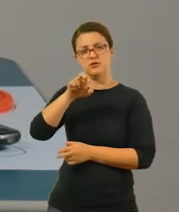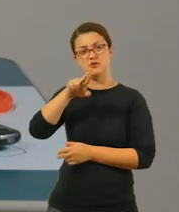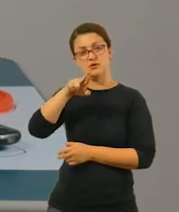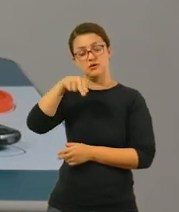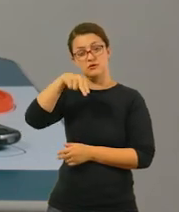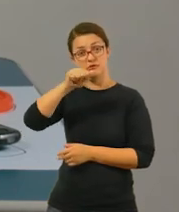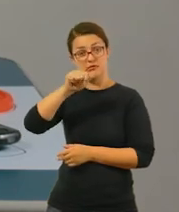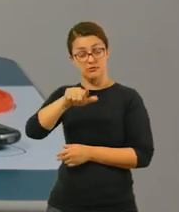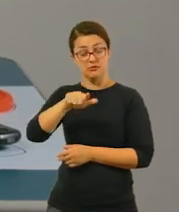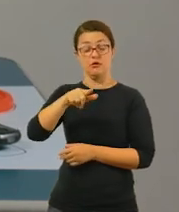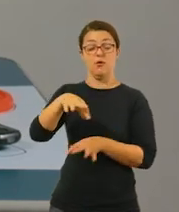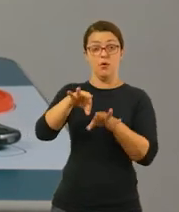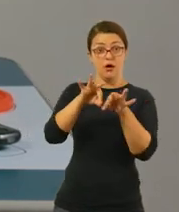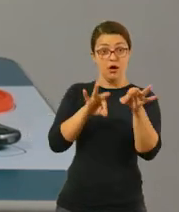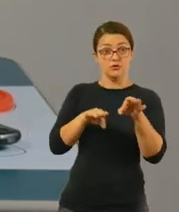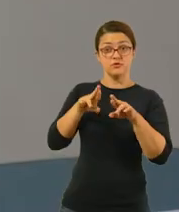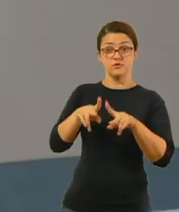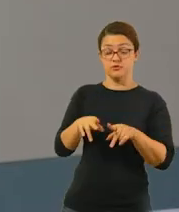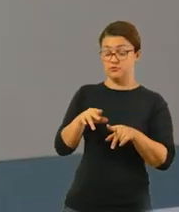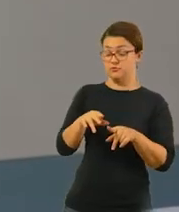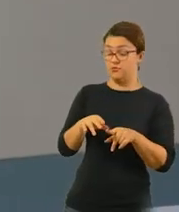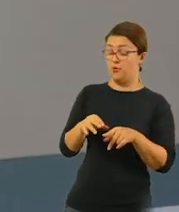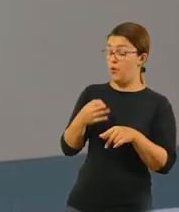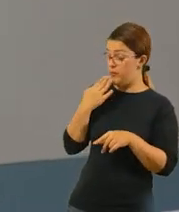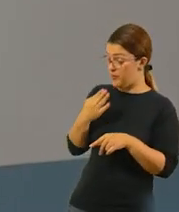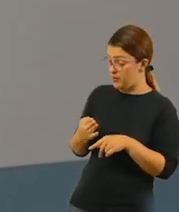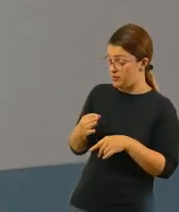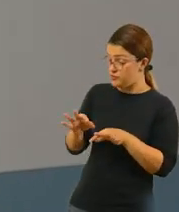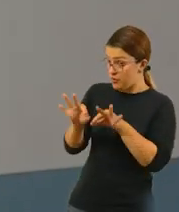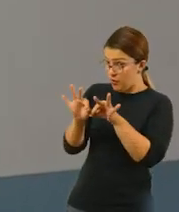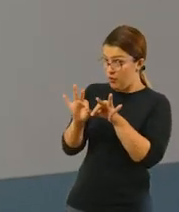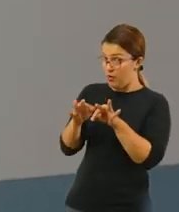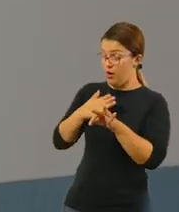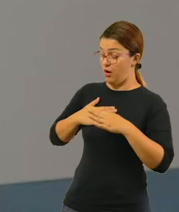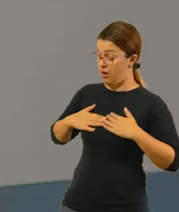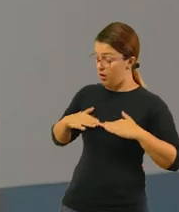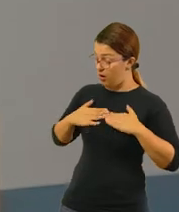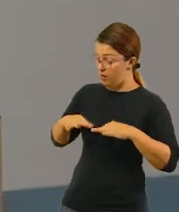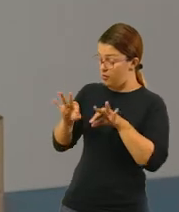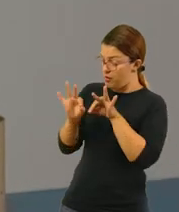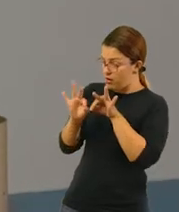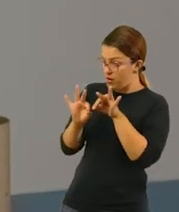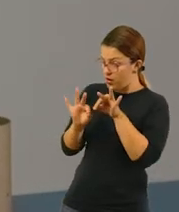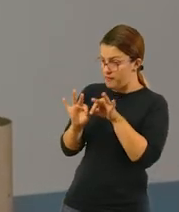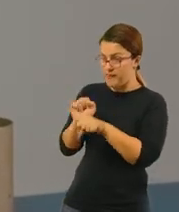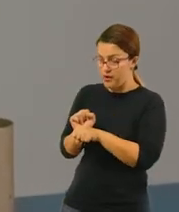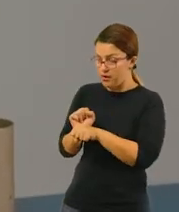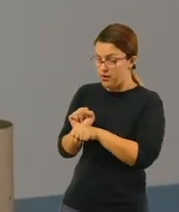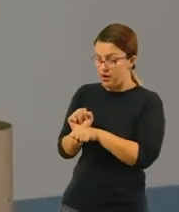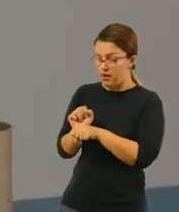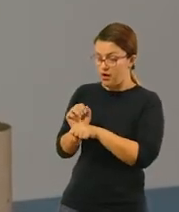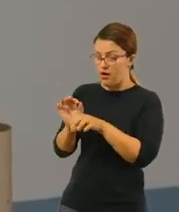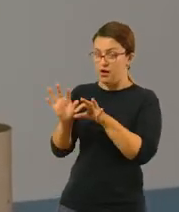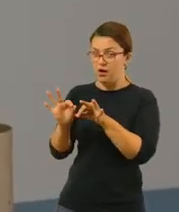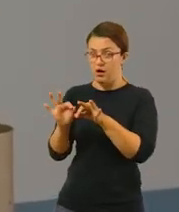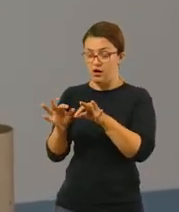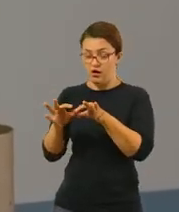vai direcionando para ela, né? Deixa ela ir rasgando, pede para ela ir fazendo devagar, pede para ela parar, parou. Agora para